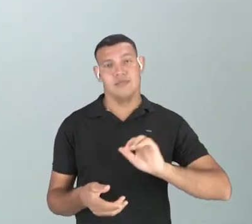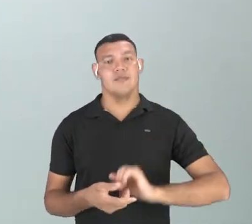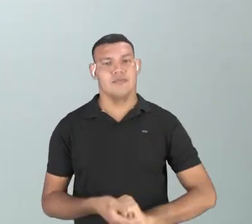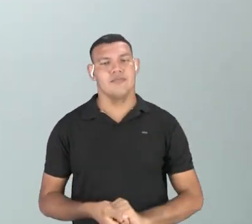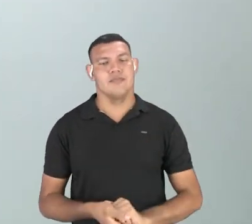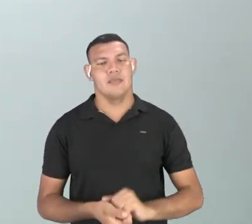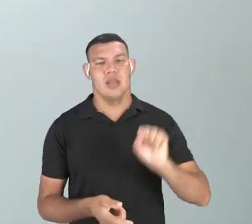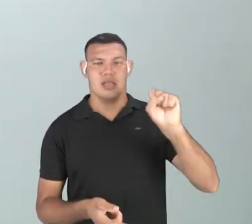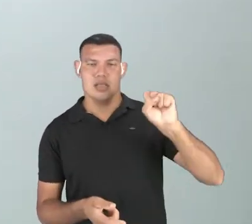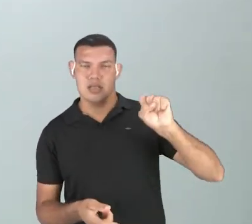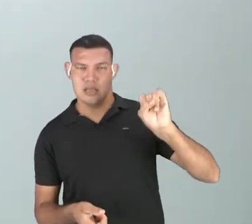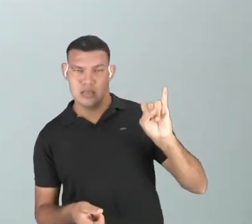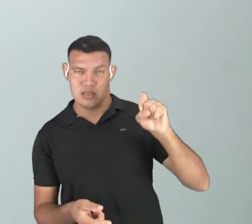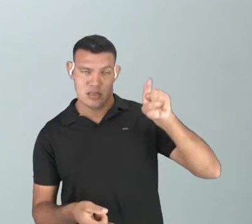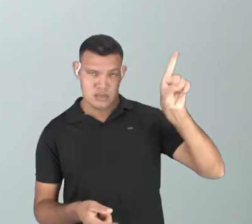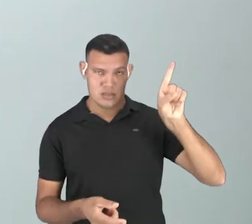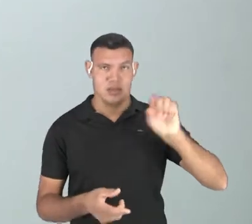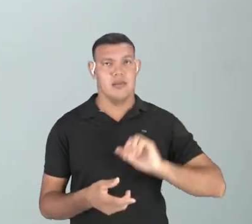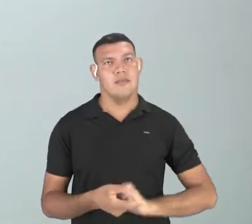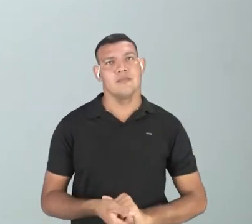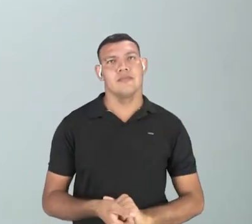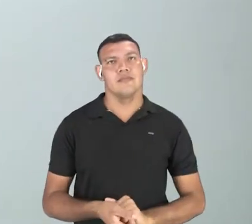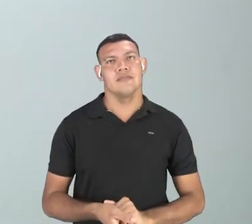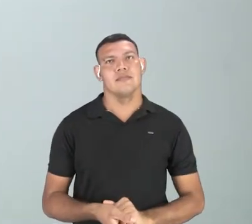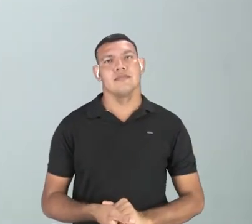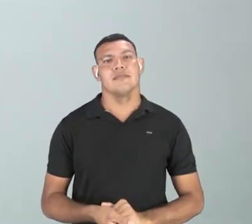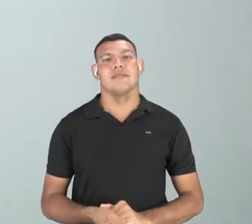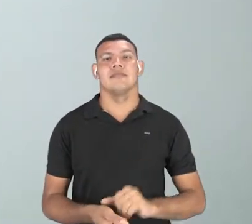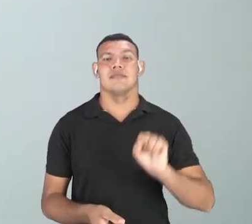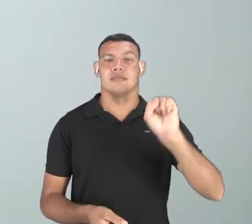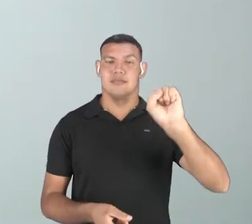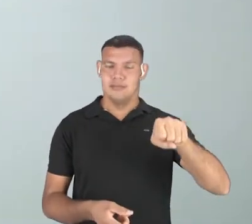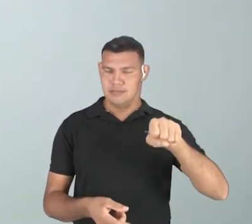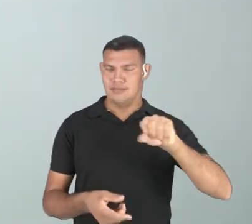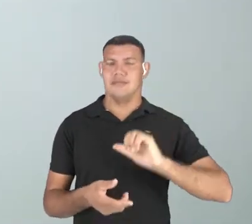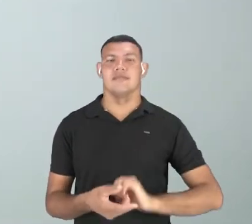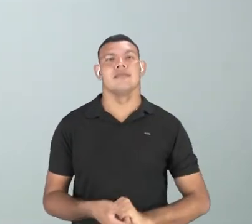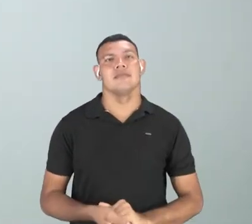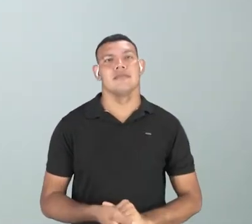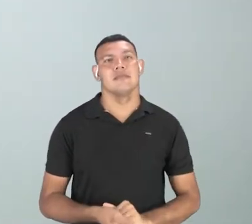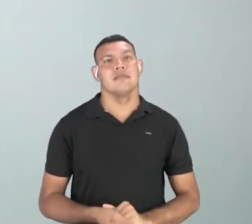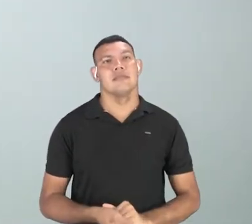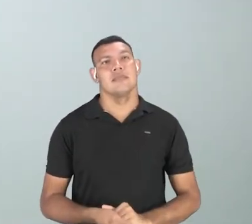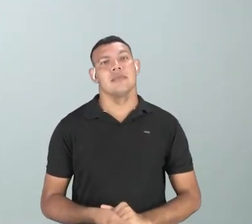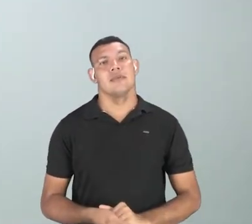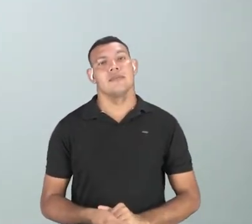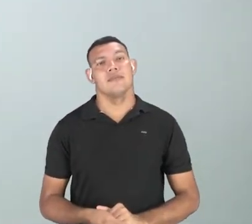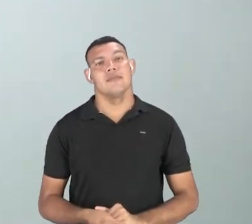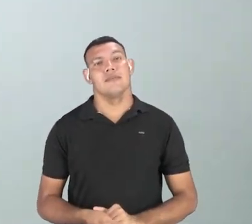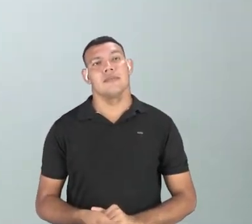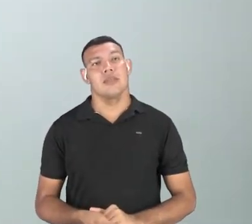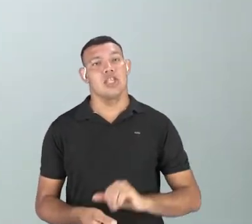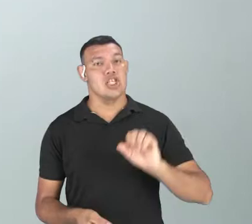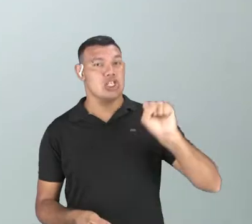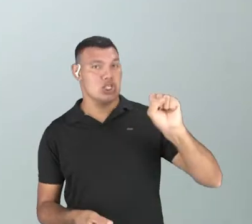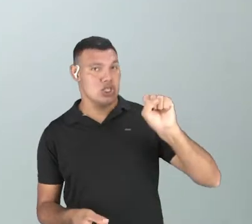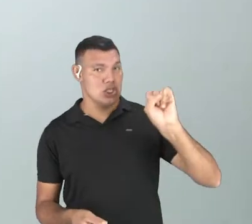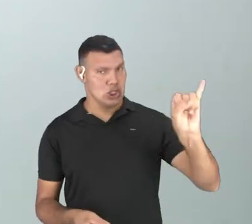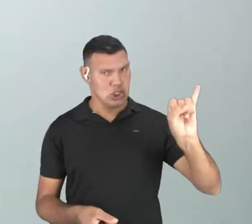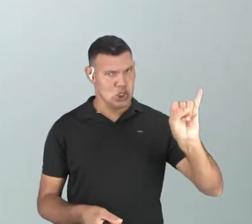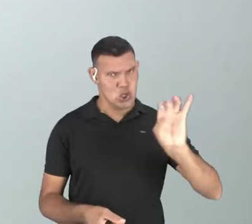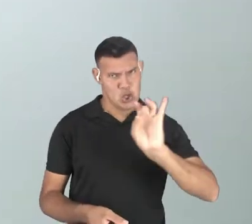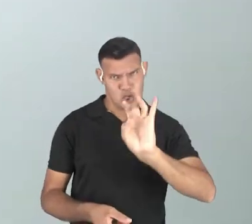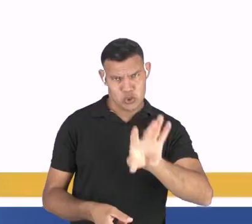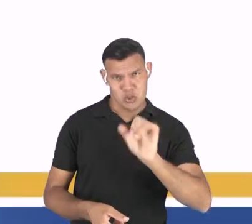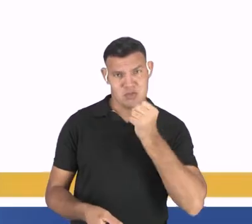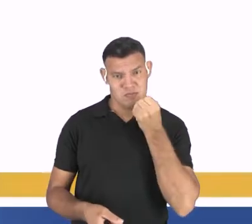si com acento, certo? Si com acento? Sim! Agora vamos para o si, sem o acento.